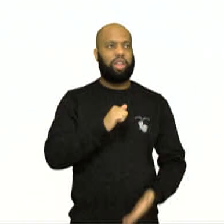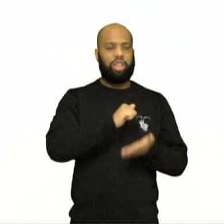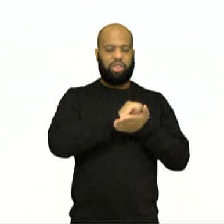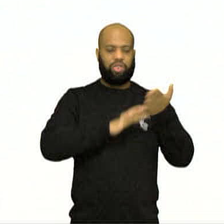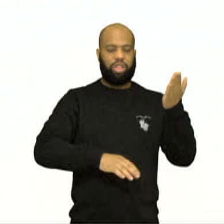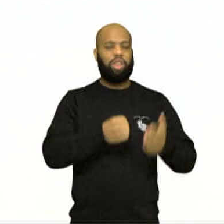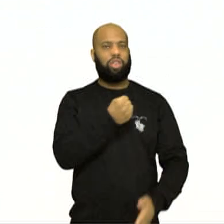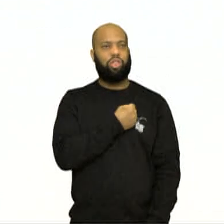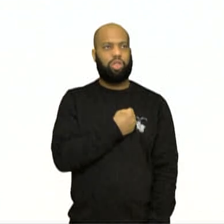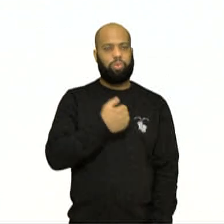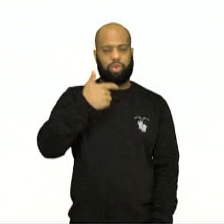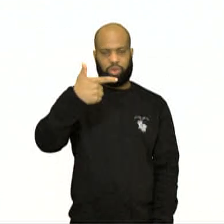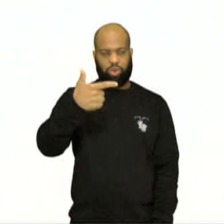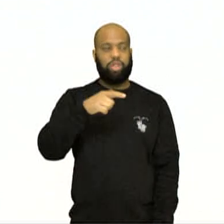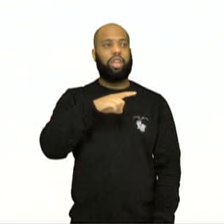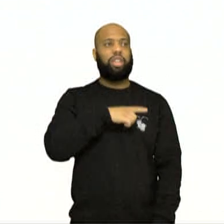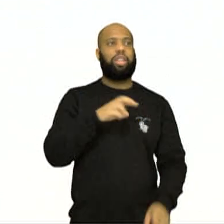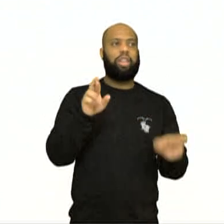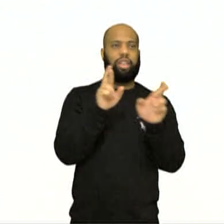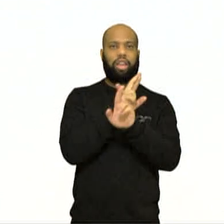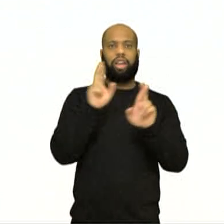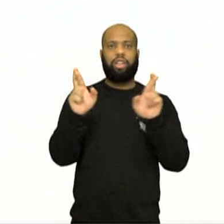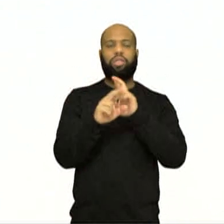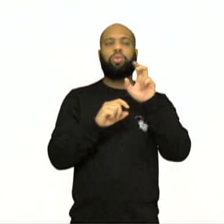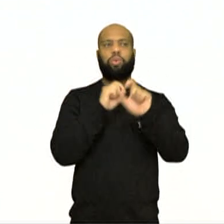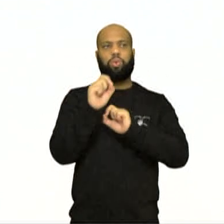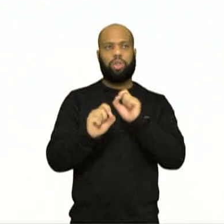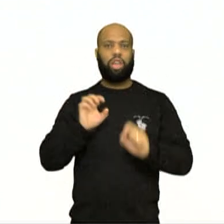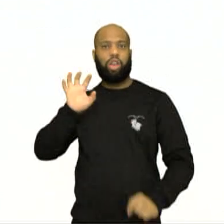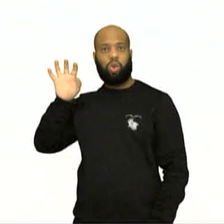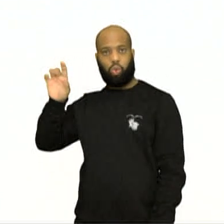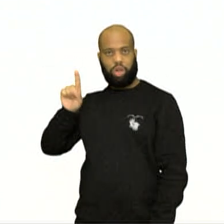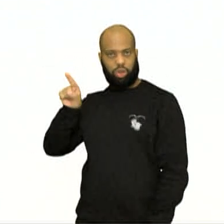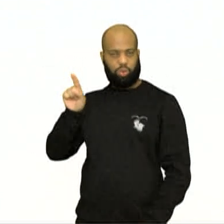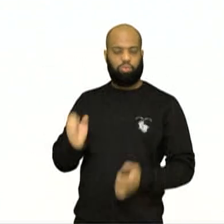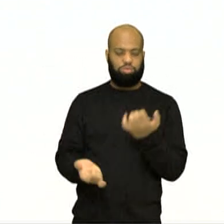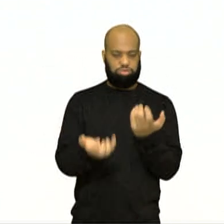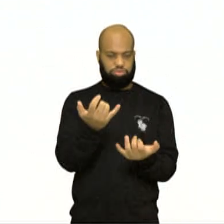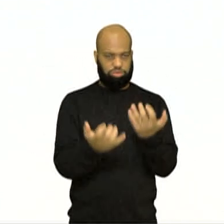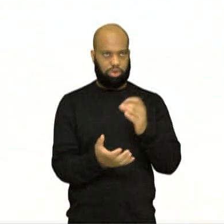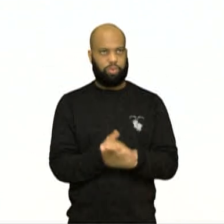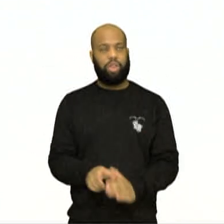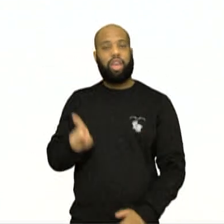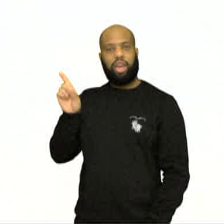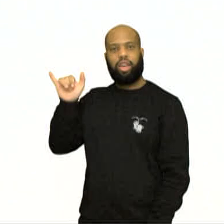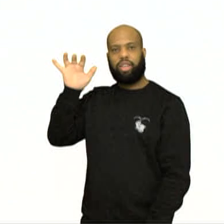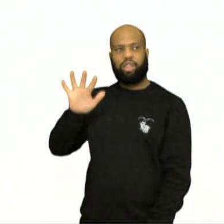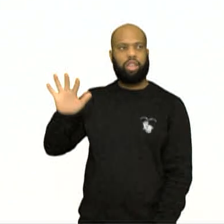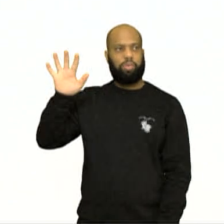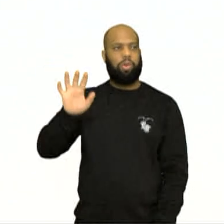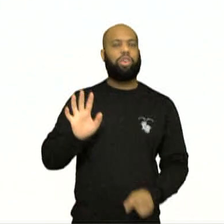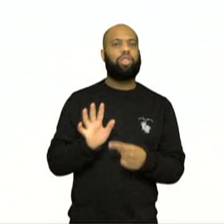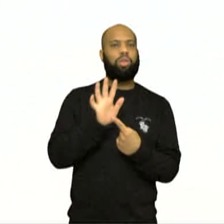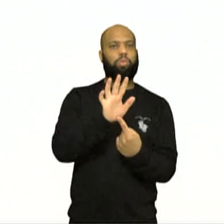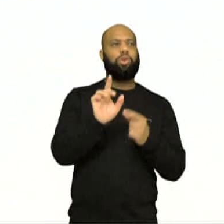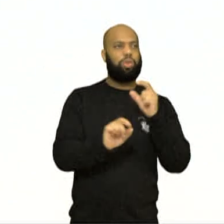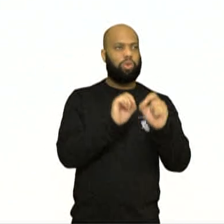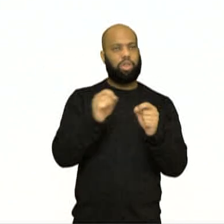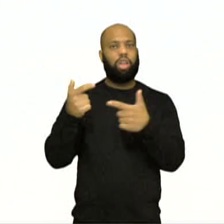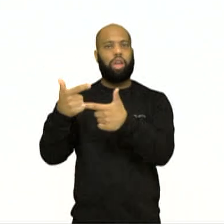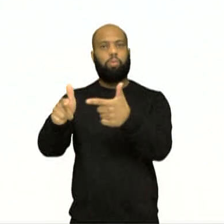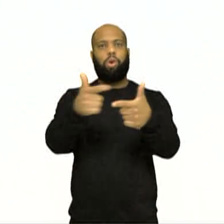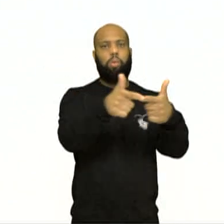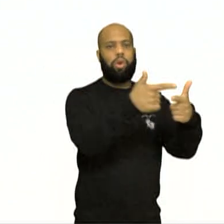segunda atividade, que tem relação com essa situação das queimadas. A imagem ao lado ilustra que os